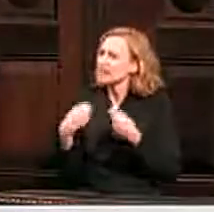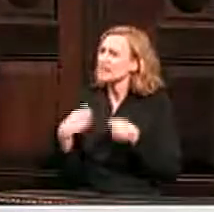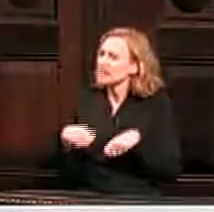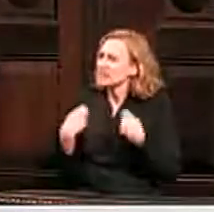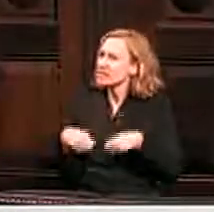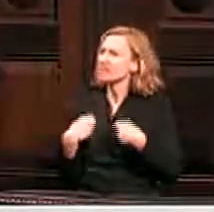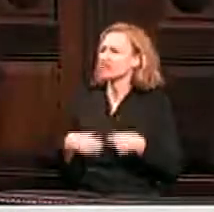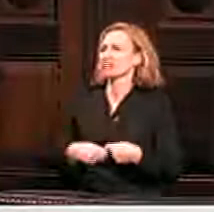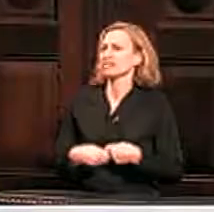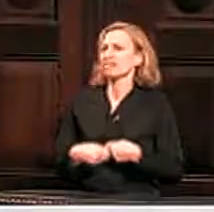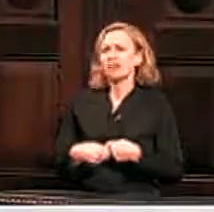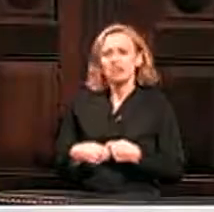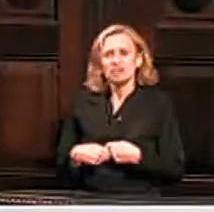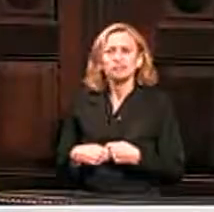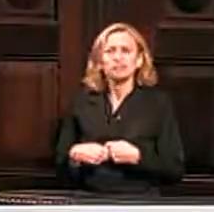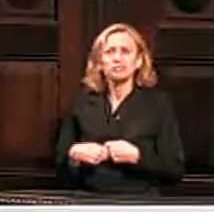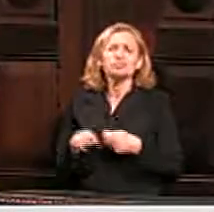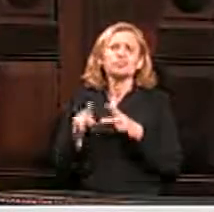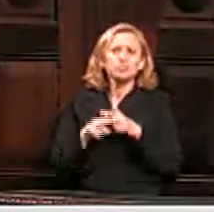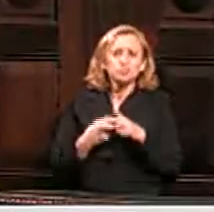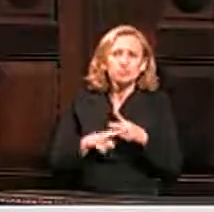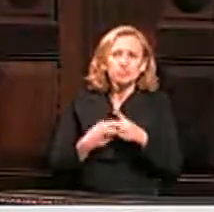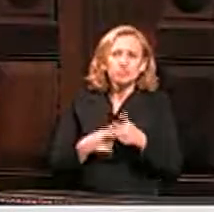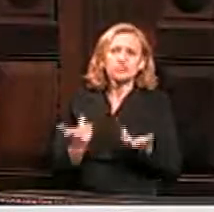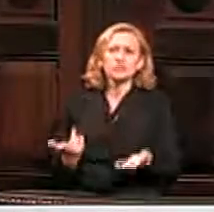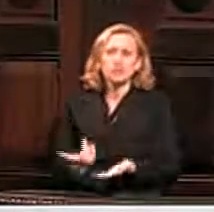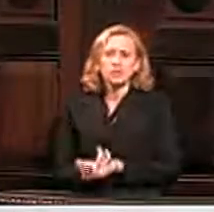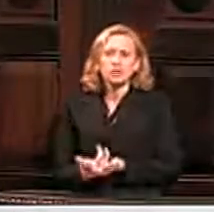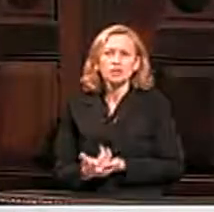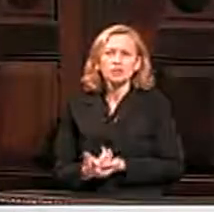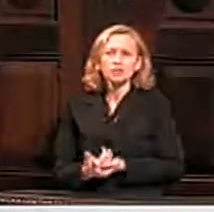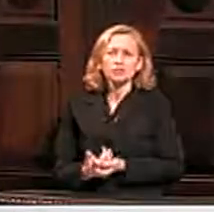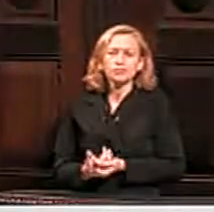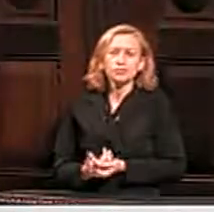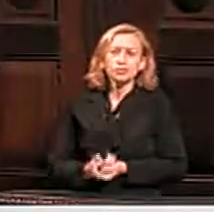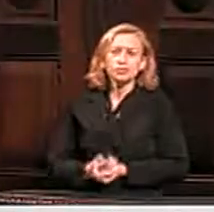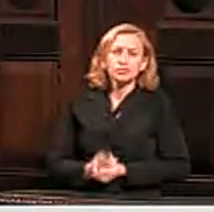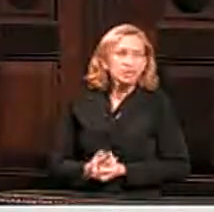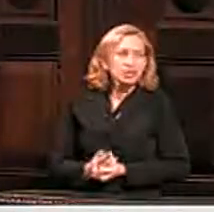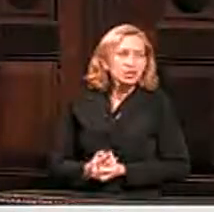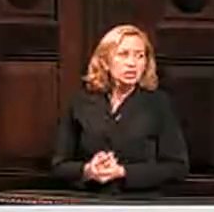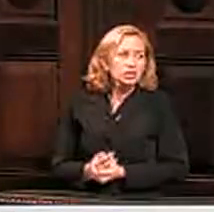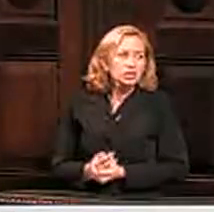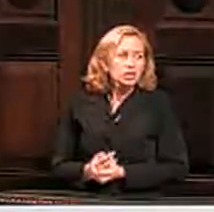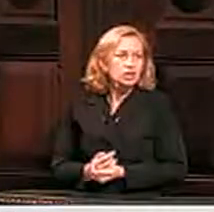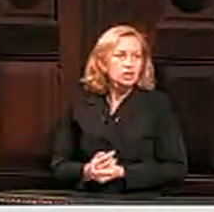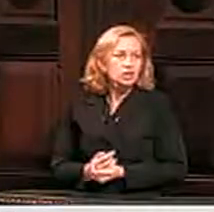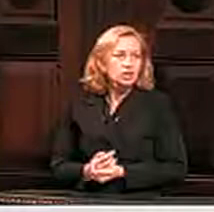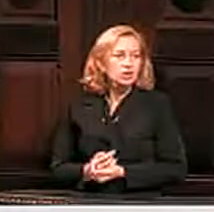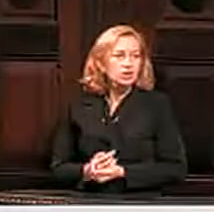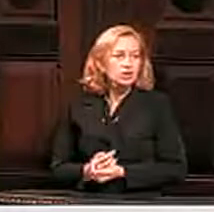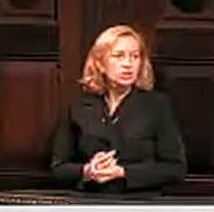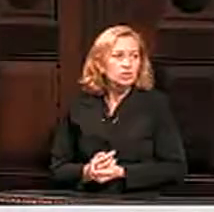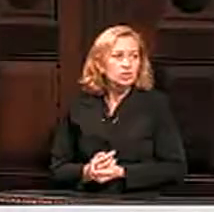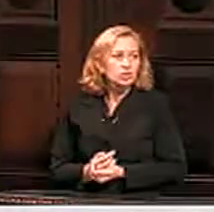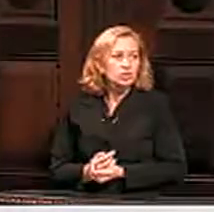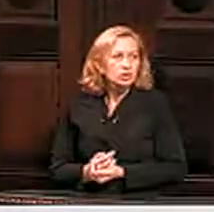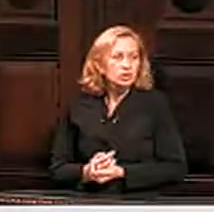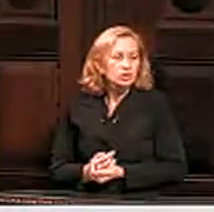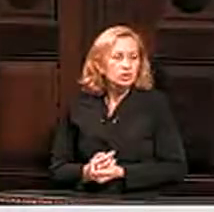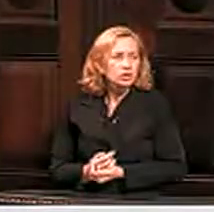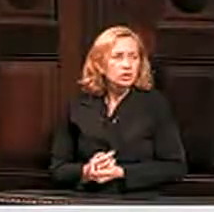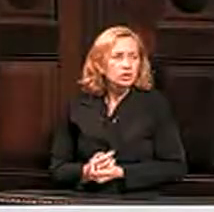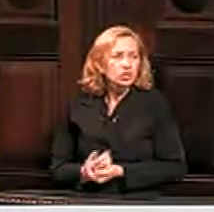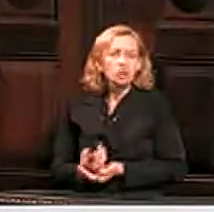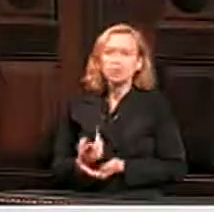isto daqui é uma matéria de alta complexidade, deve ser trabalhada com responsabilidade, e uma mensagem dessa